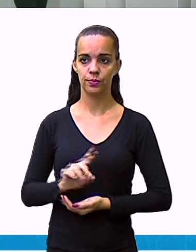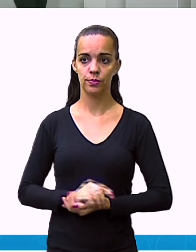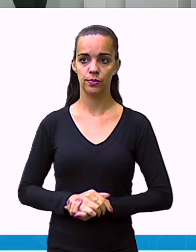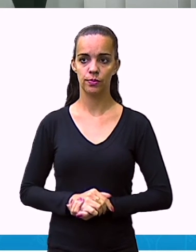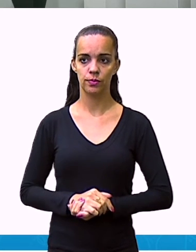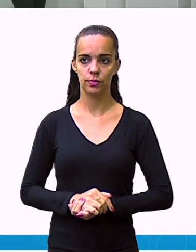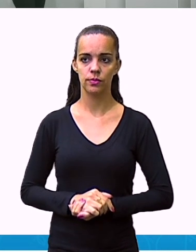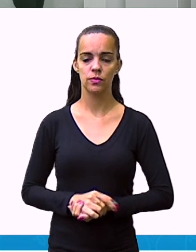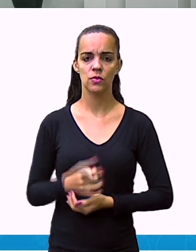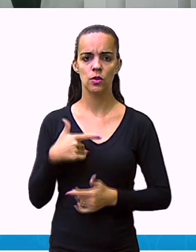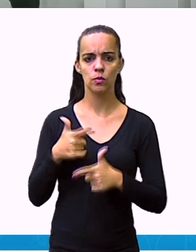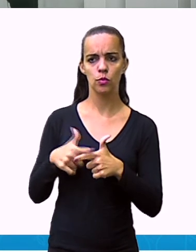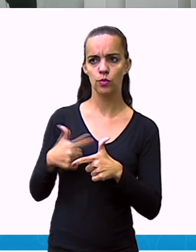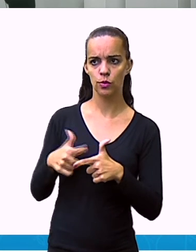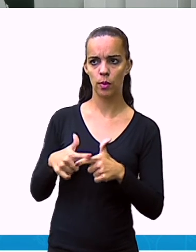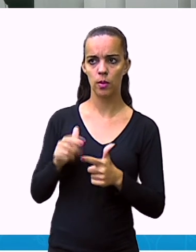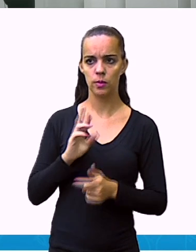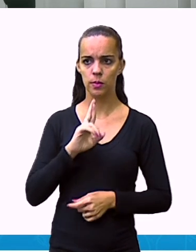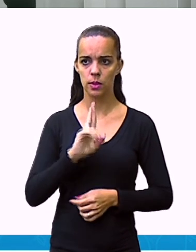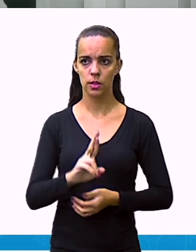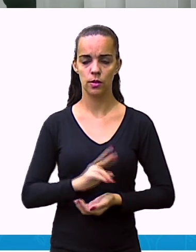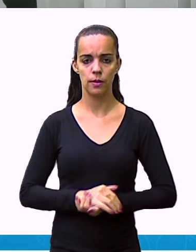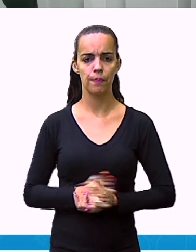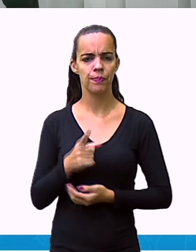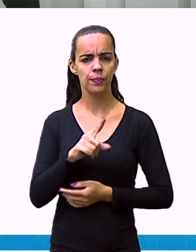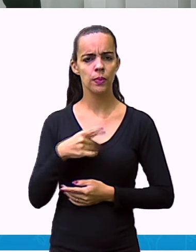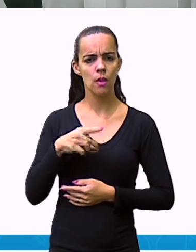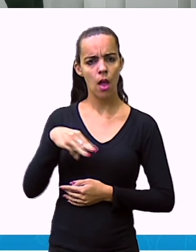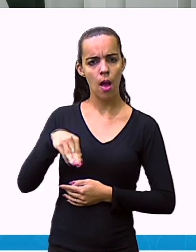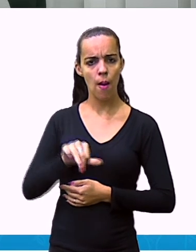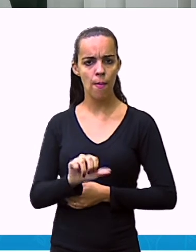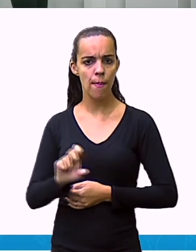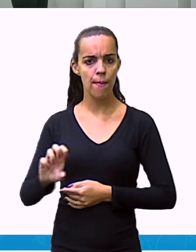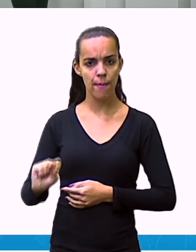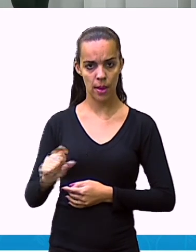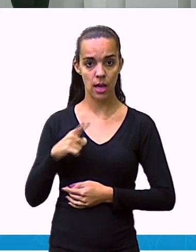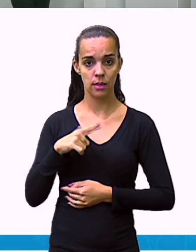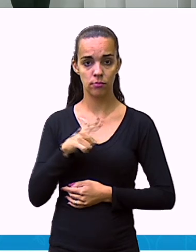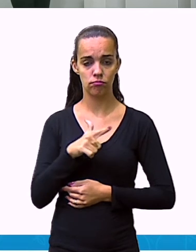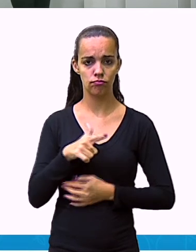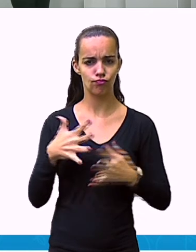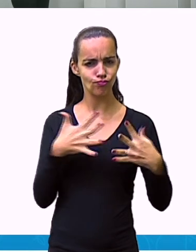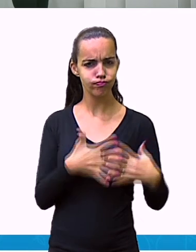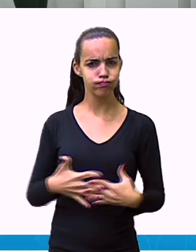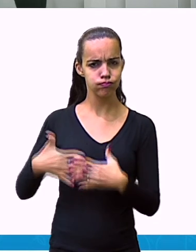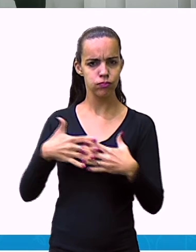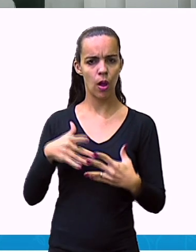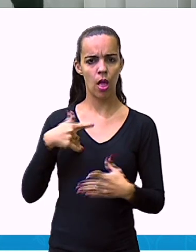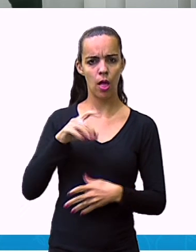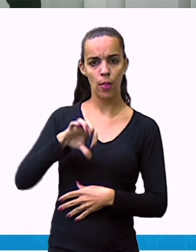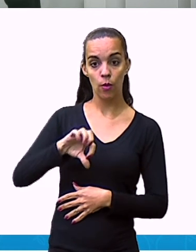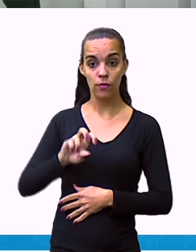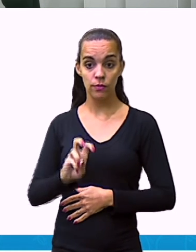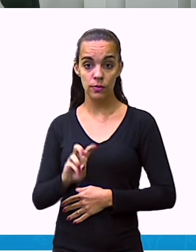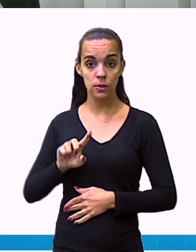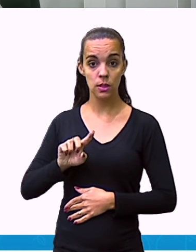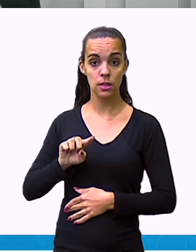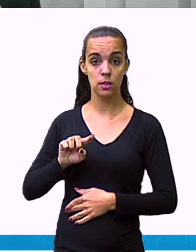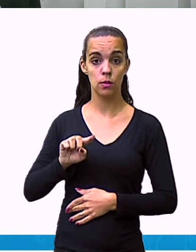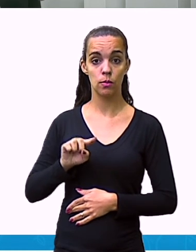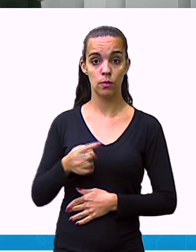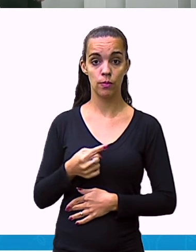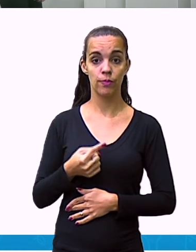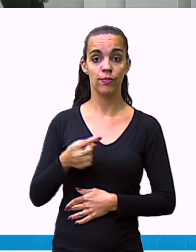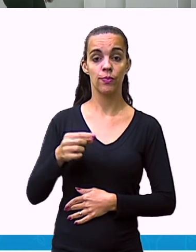nós temos um probleminha Olha bem a nossa de uma carga é 95 kg Quantas toneladas